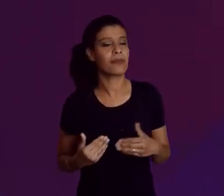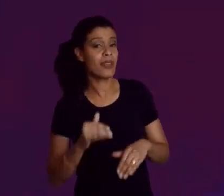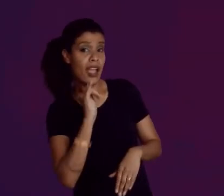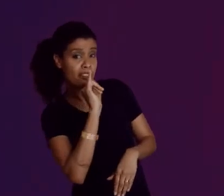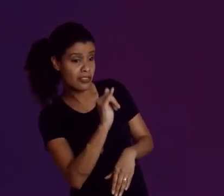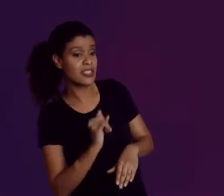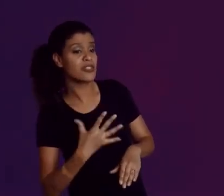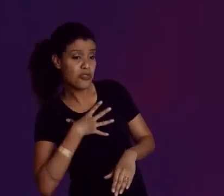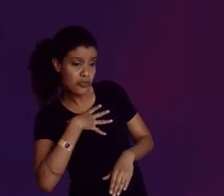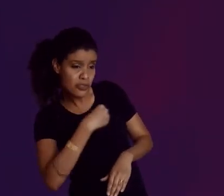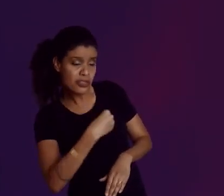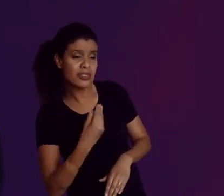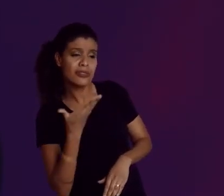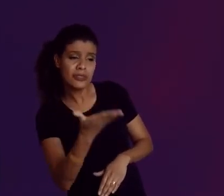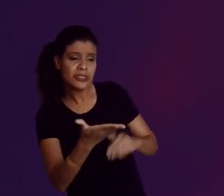está chegando.